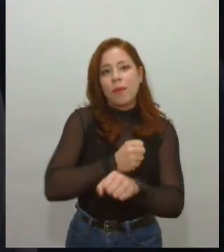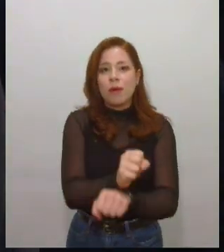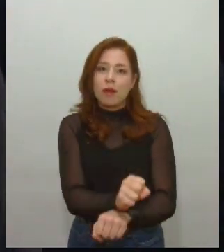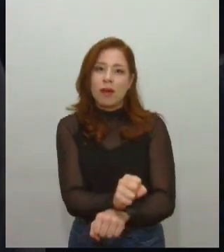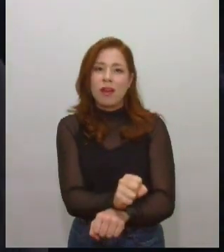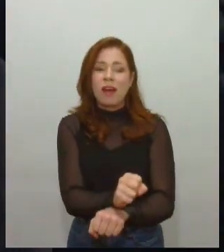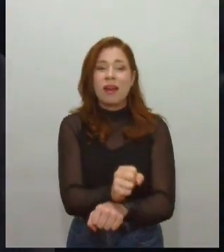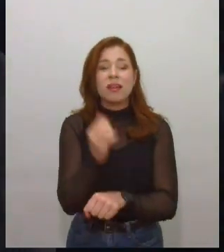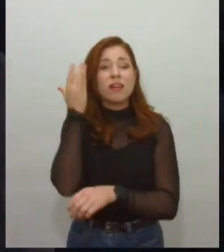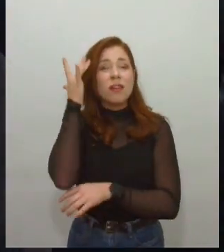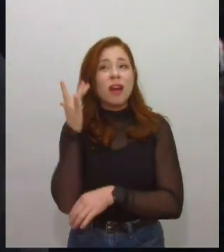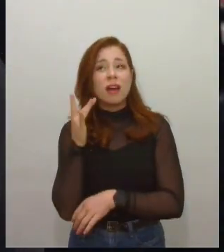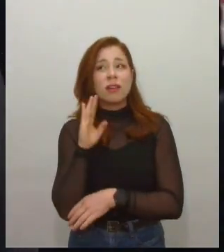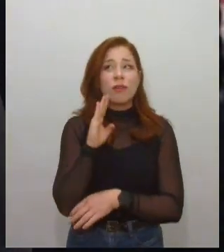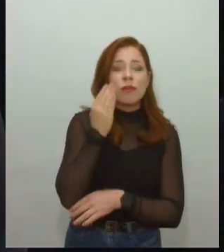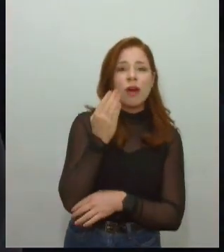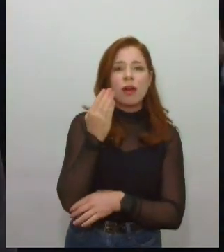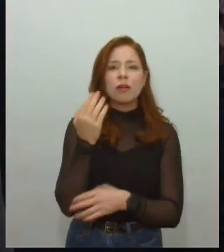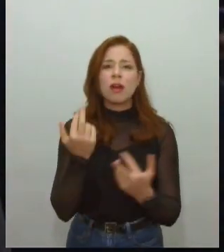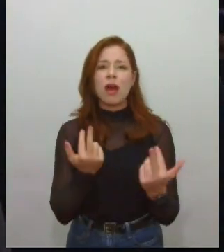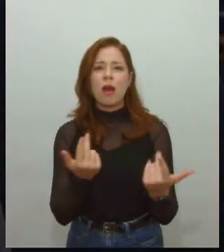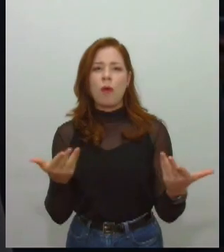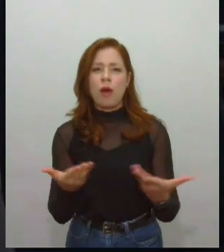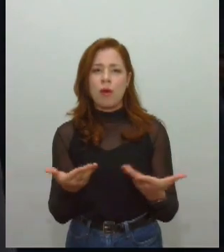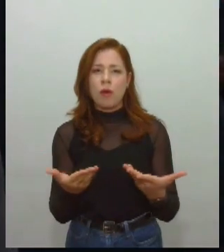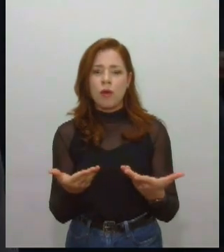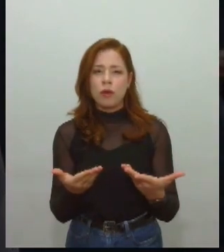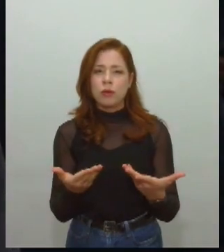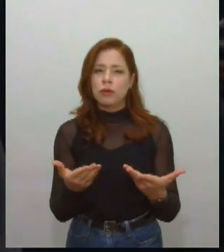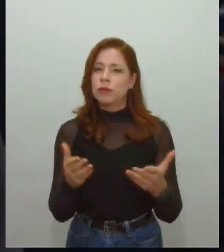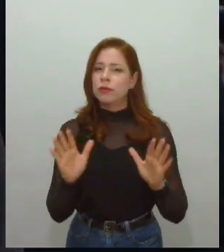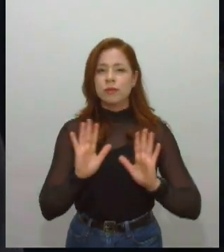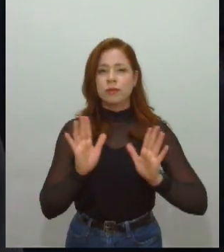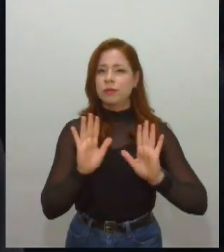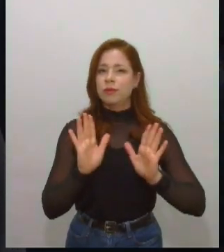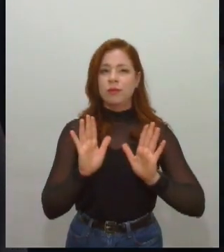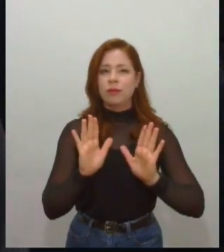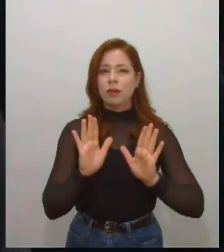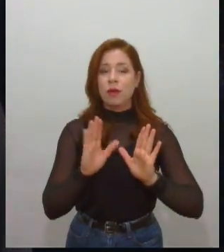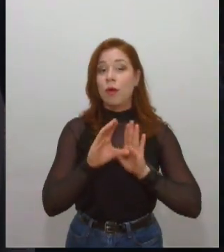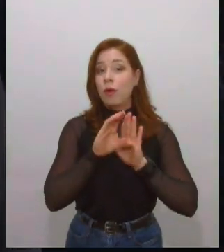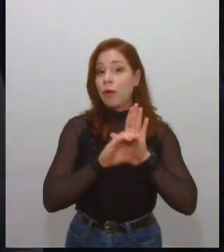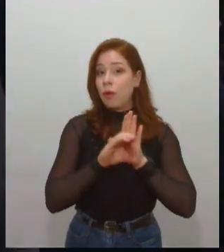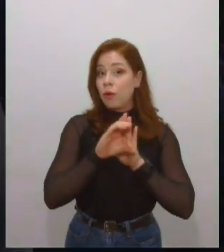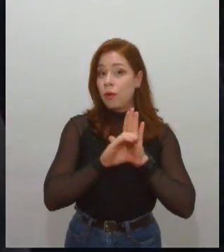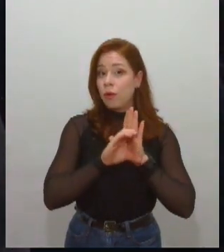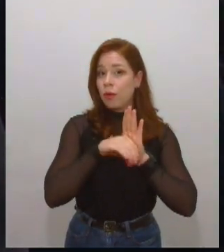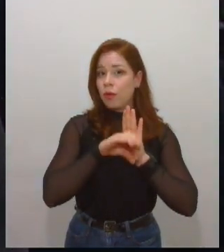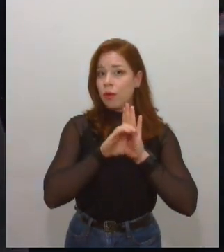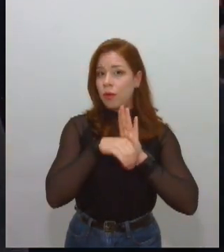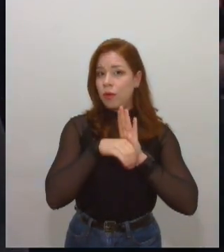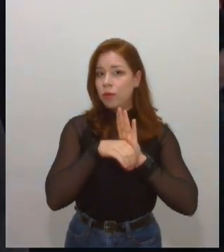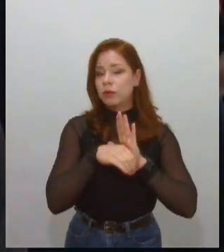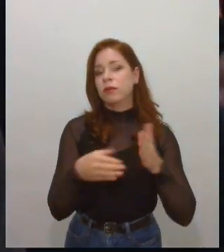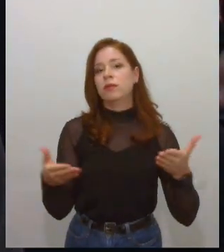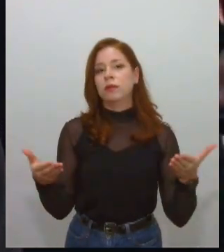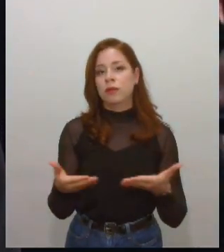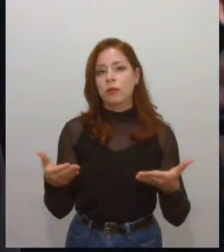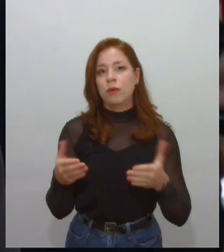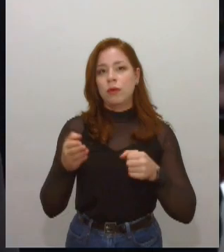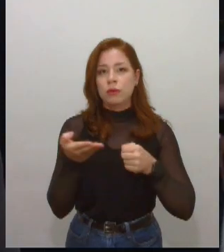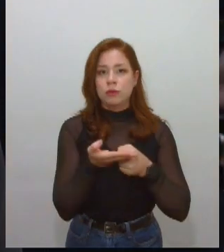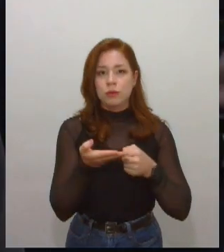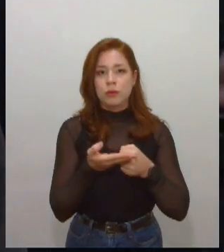esse mesmo paradigma é o que aconteceria hoje. E o conceito de trabalho escravo contemporâneo é muito mais amplo, né?